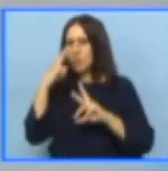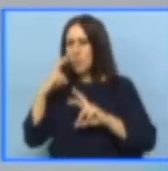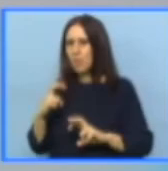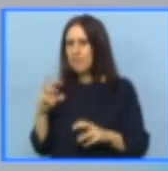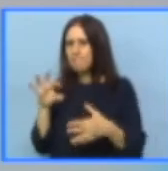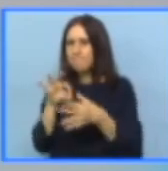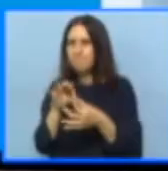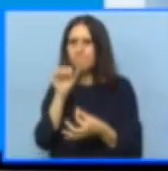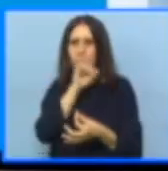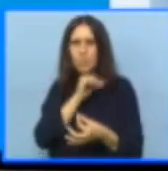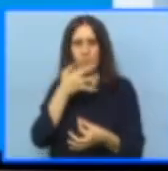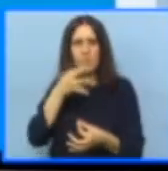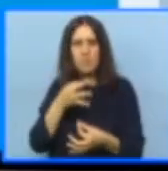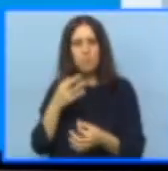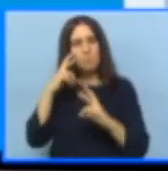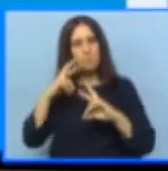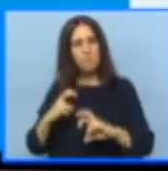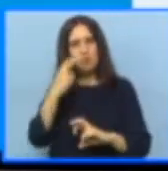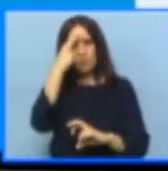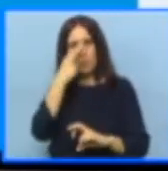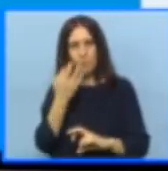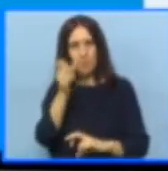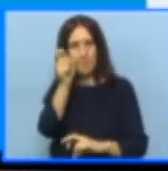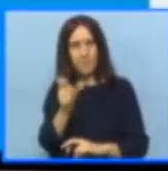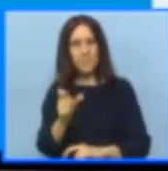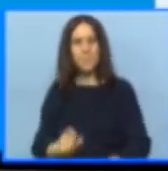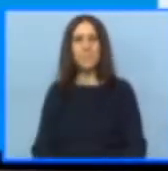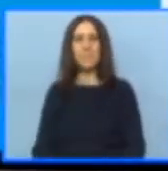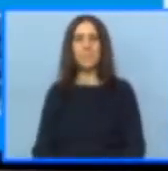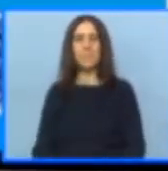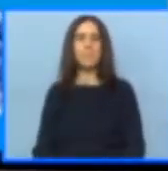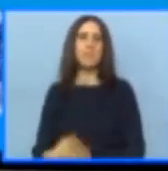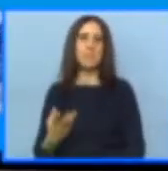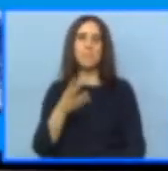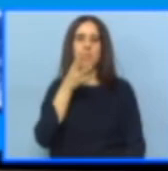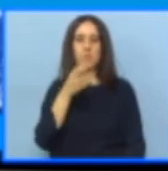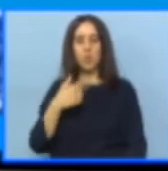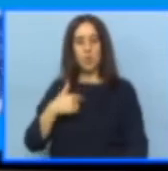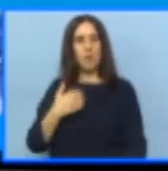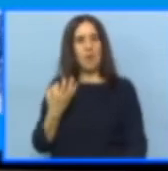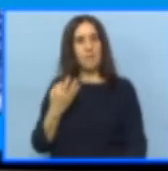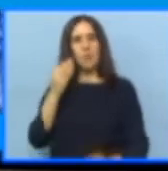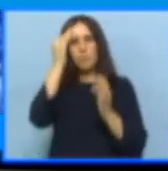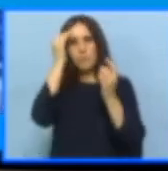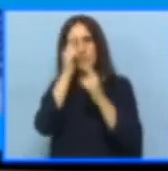investigação histórica que fez? É assim, eu costumo dizer que, apesar de professor de História e de investigador de